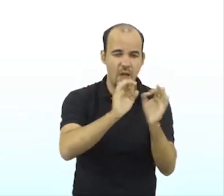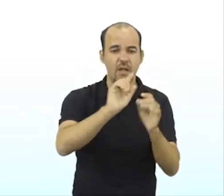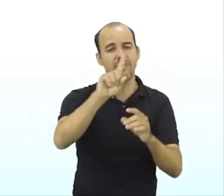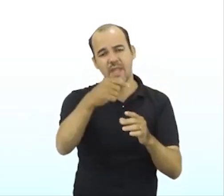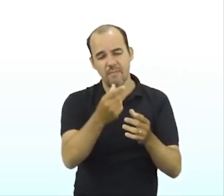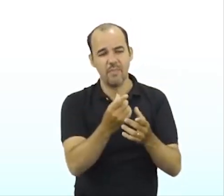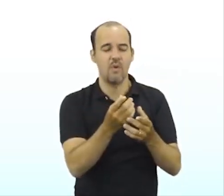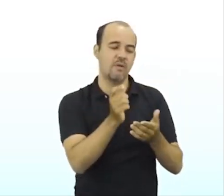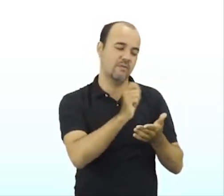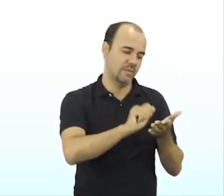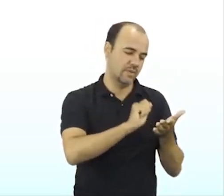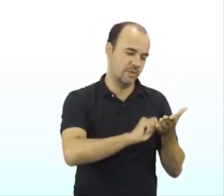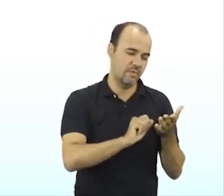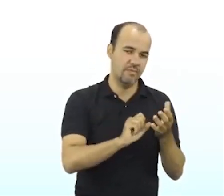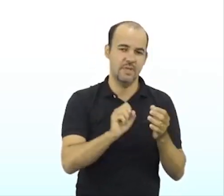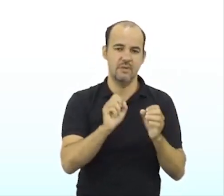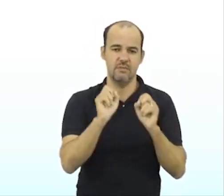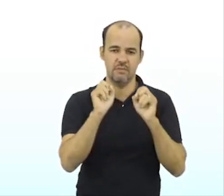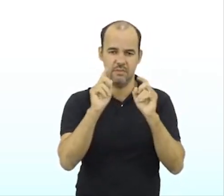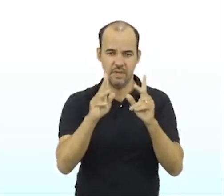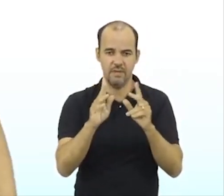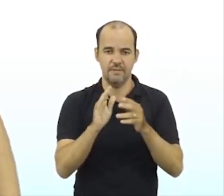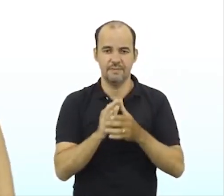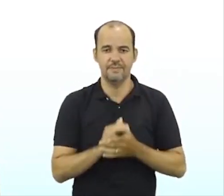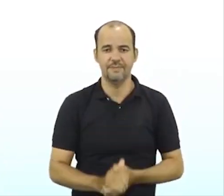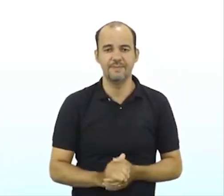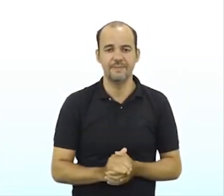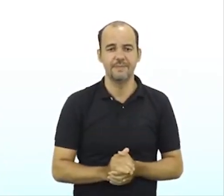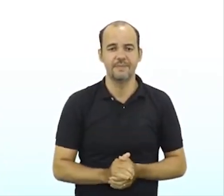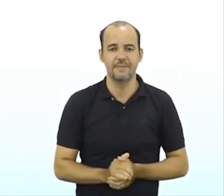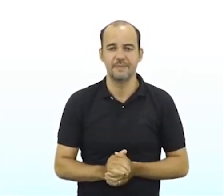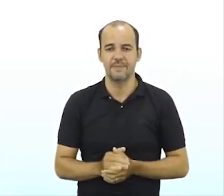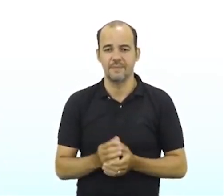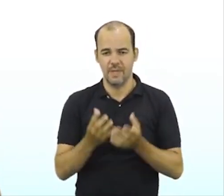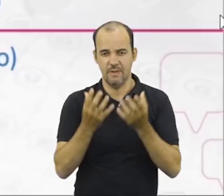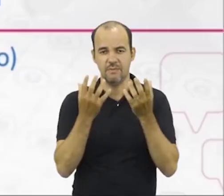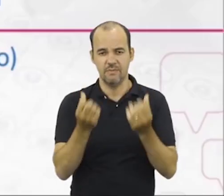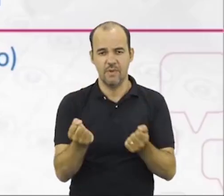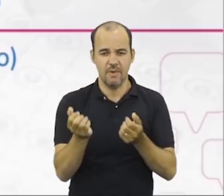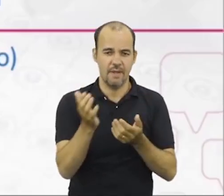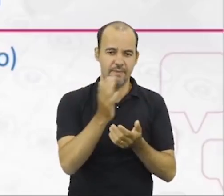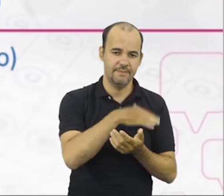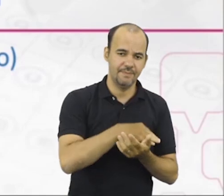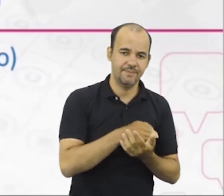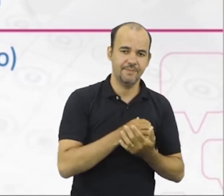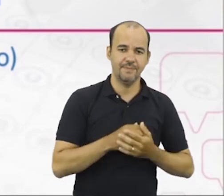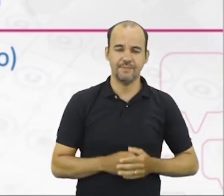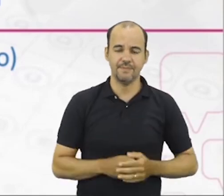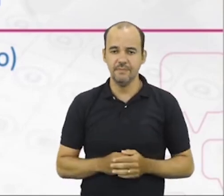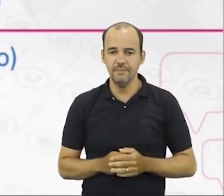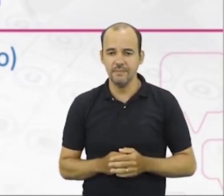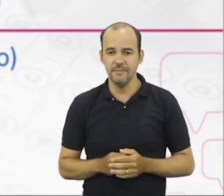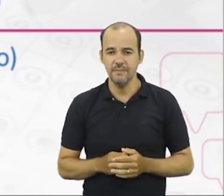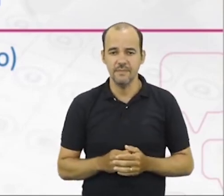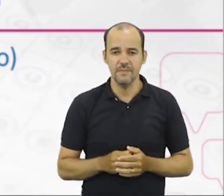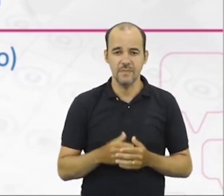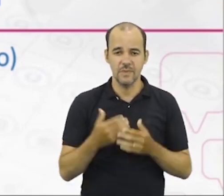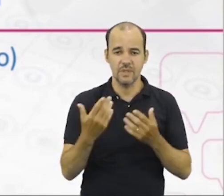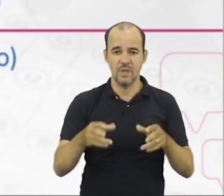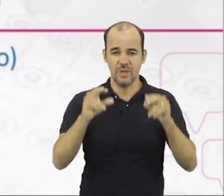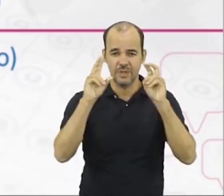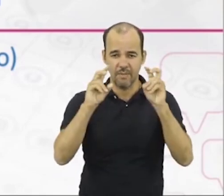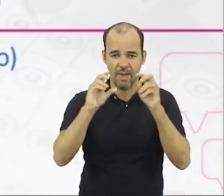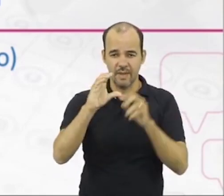você copia. Beleza? Tranquilo? Ei, acordo fechado? Léo, bota o quadro aí, por favor, Léo. Pronto. Ó, como eu disse a vocês, a gente vai